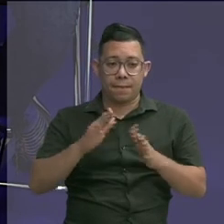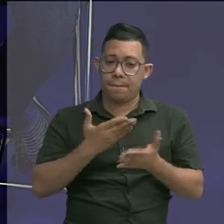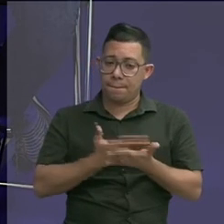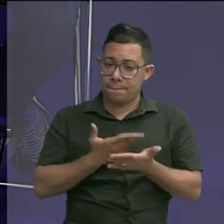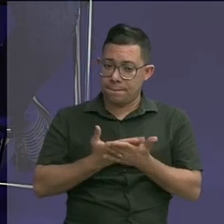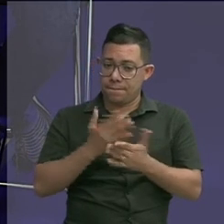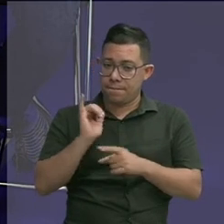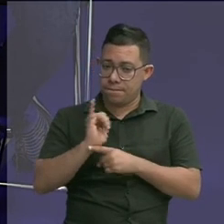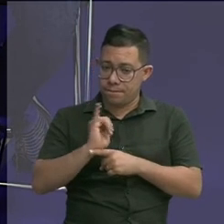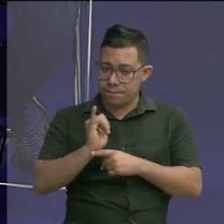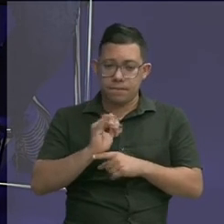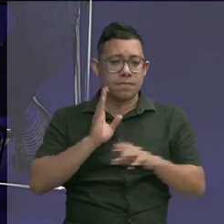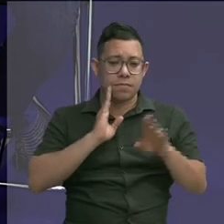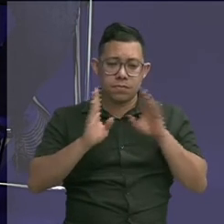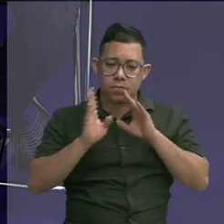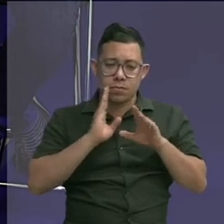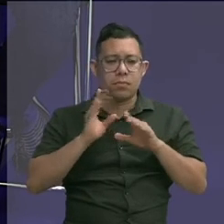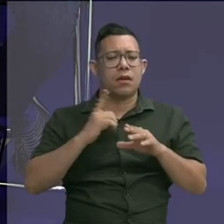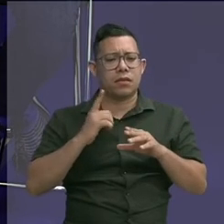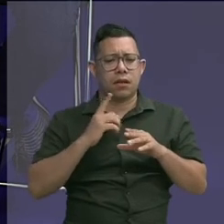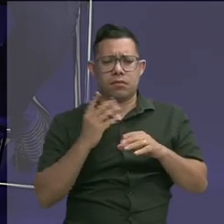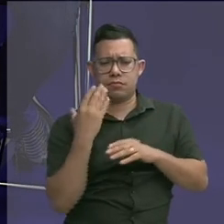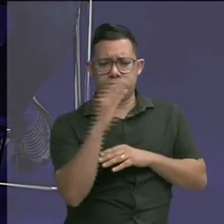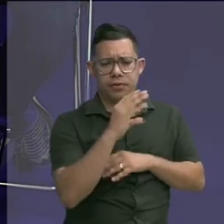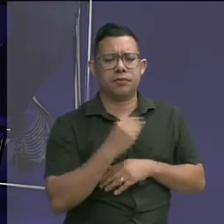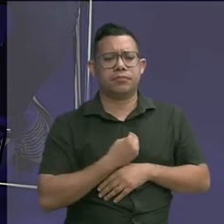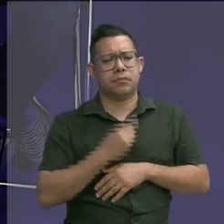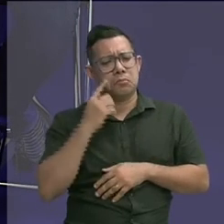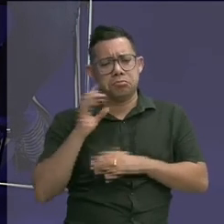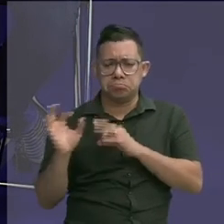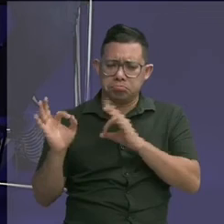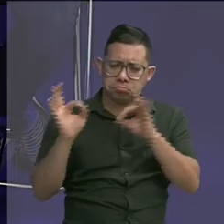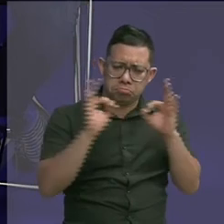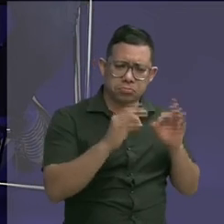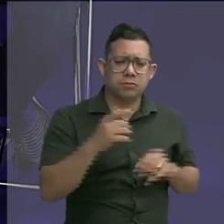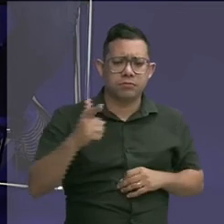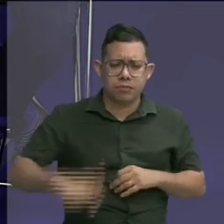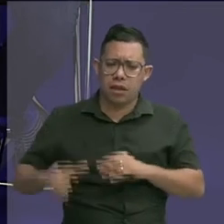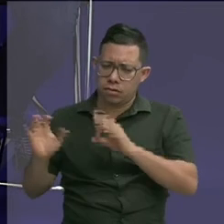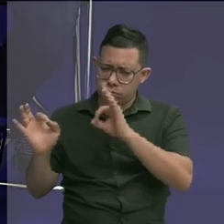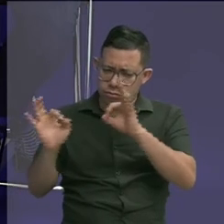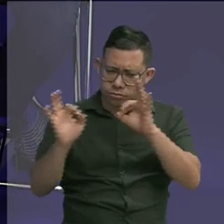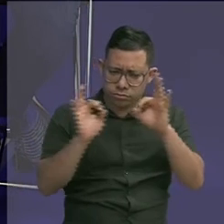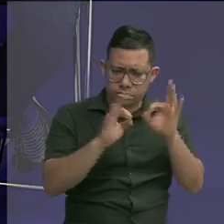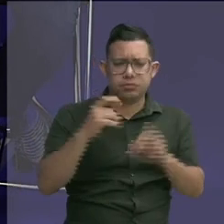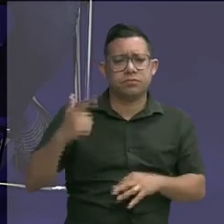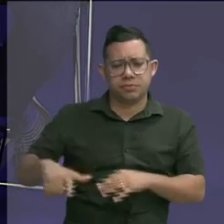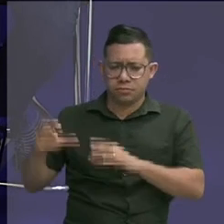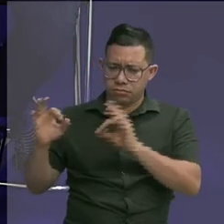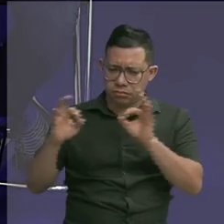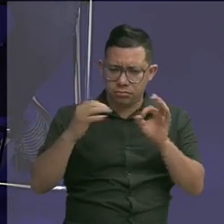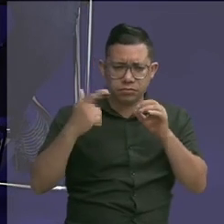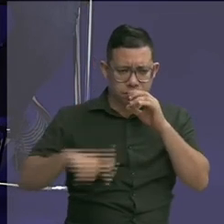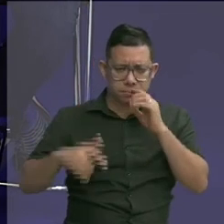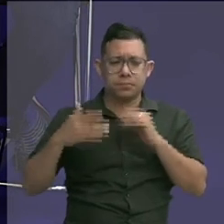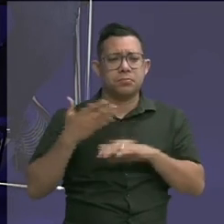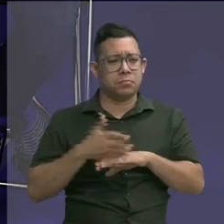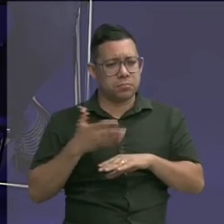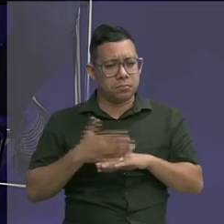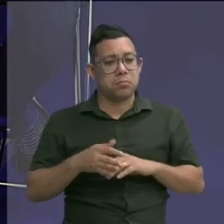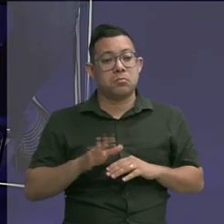gra e lá no YouTube para que vocês possam ver e ele fez isso em fazer exercício e treinar